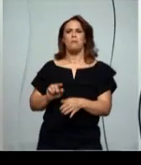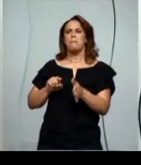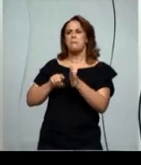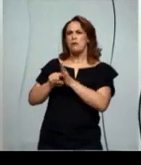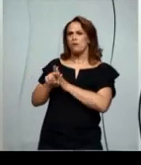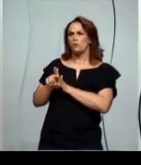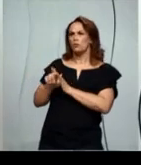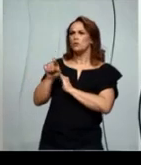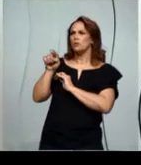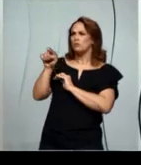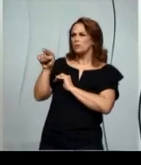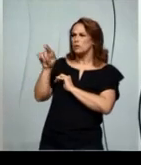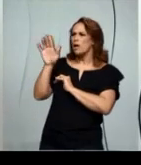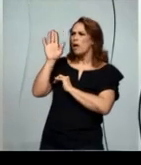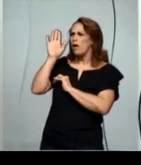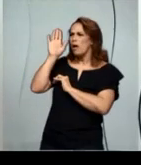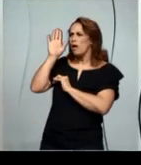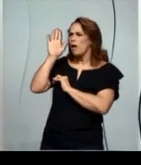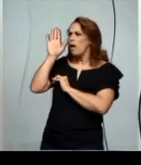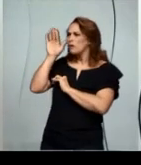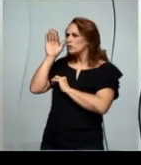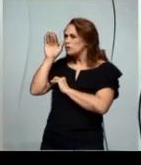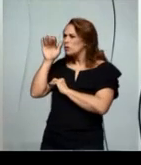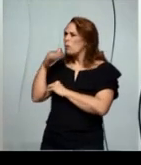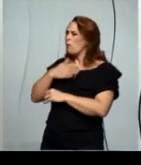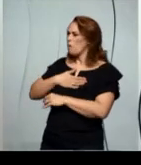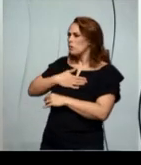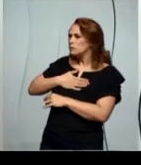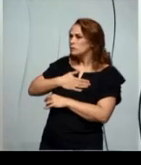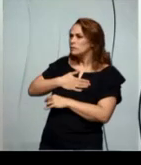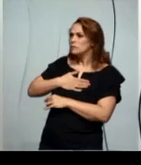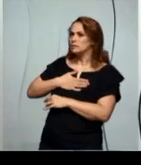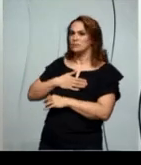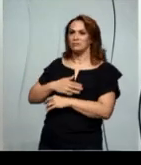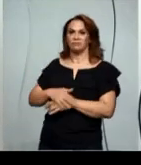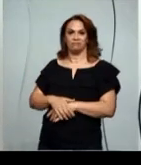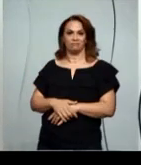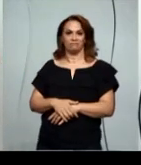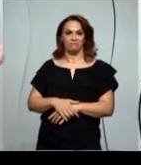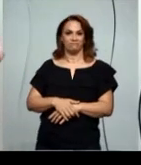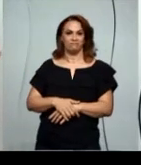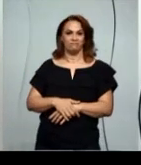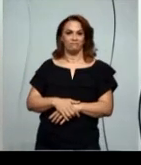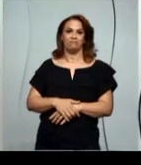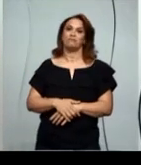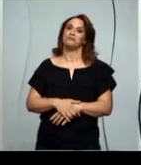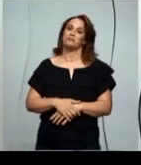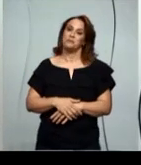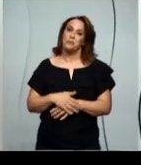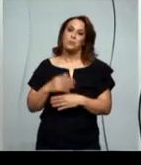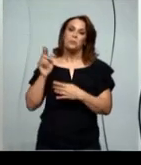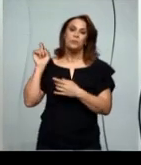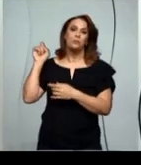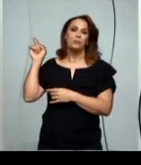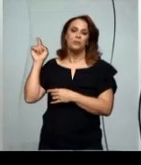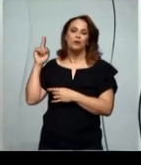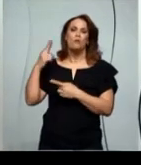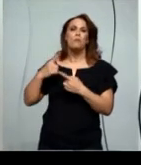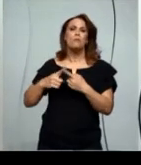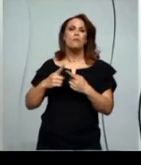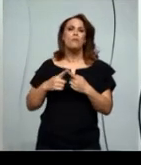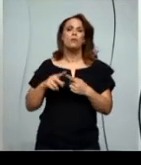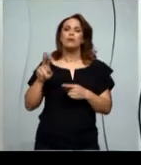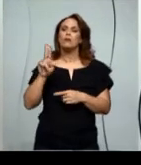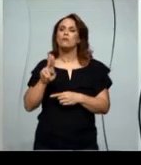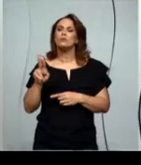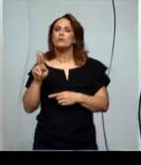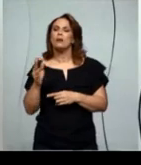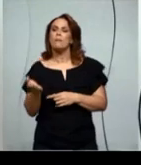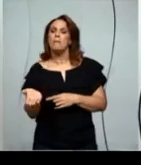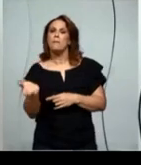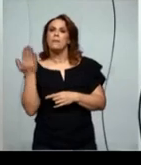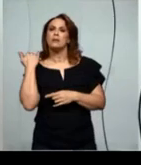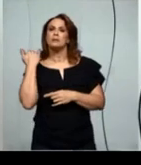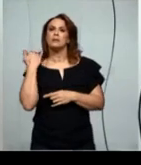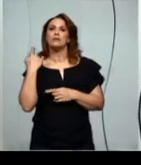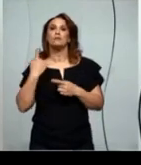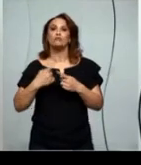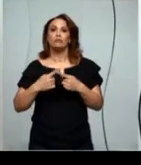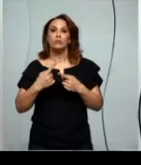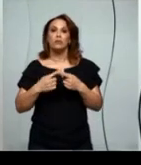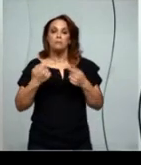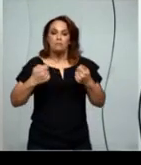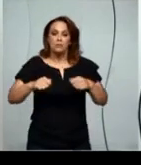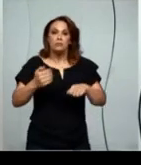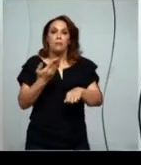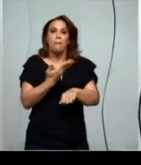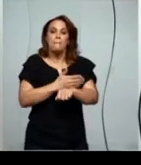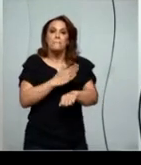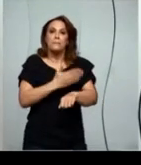Então, por que nós estamos fazendo essa prática? Porque é essencial que a gente veja a teoria e faça a prática para que possa fortalecer